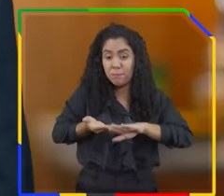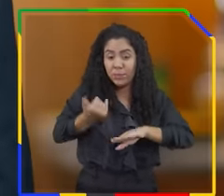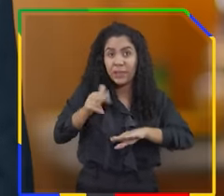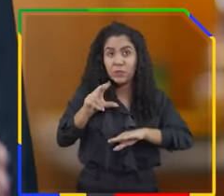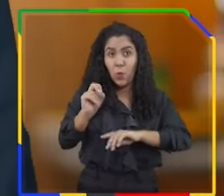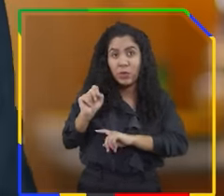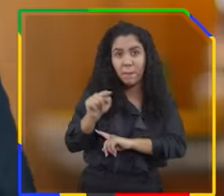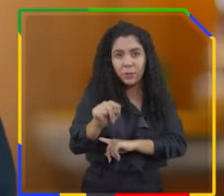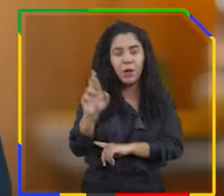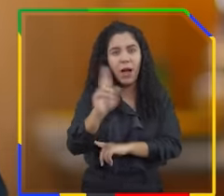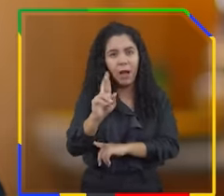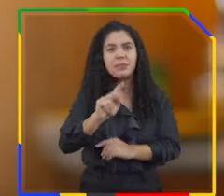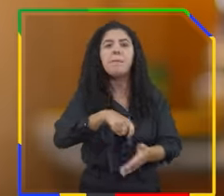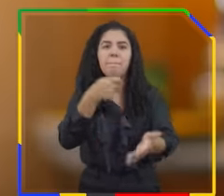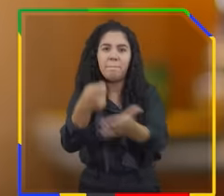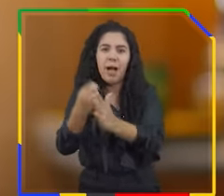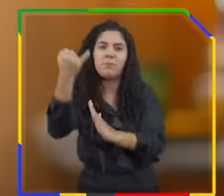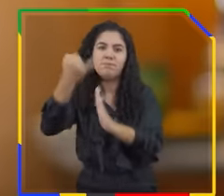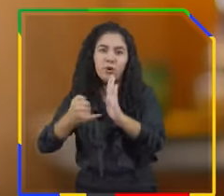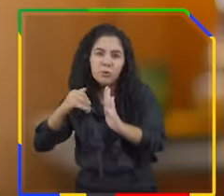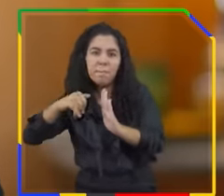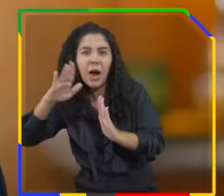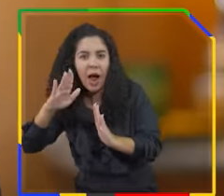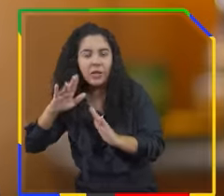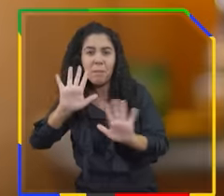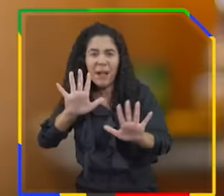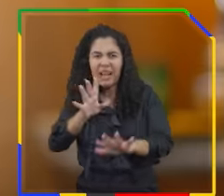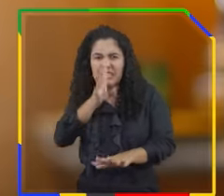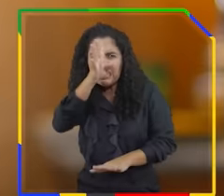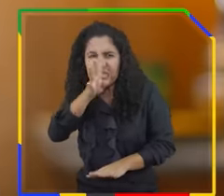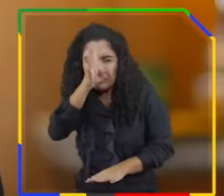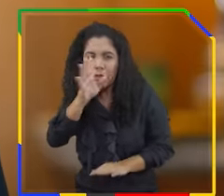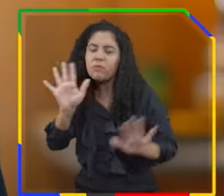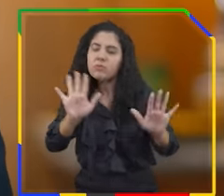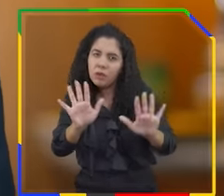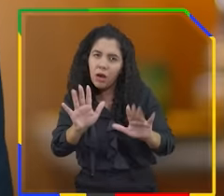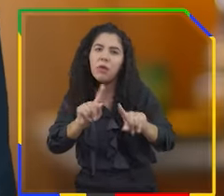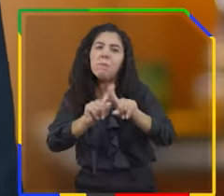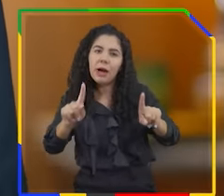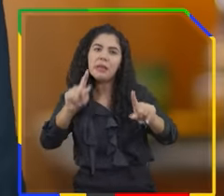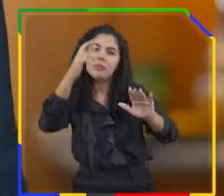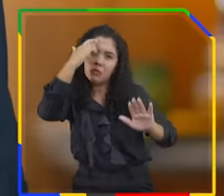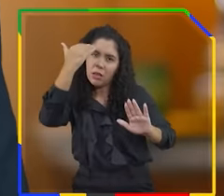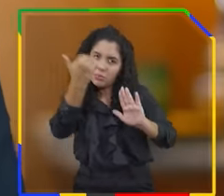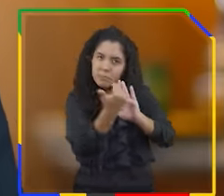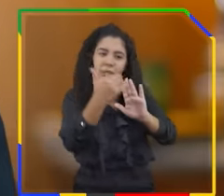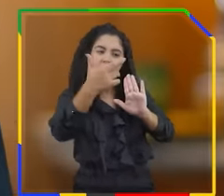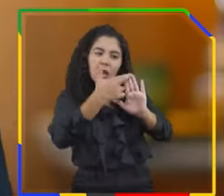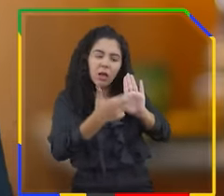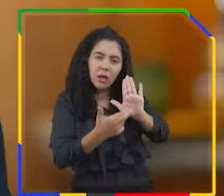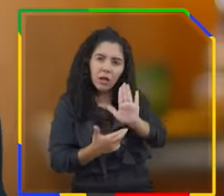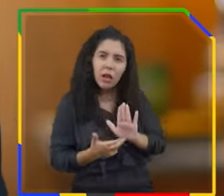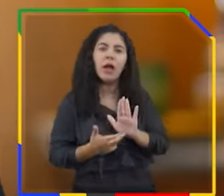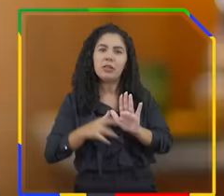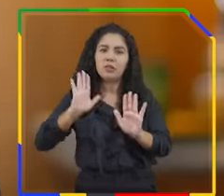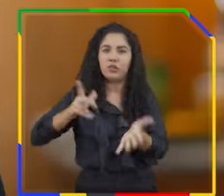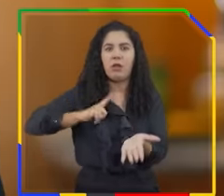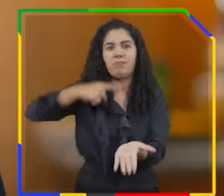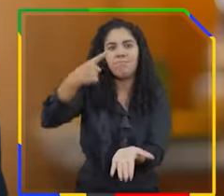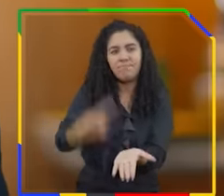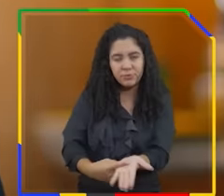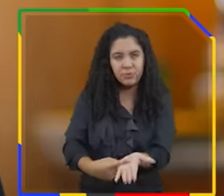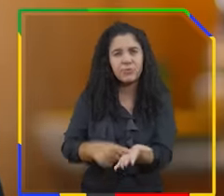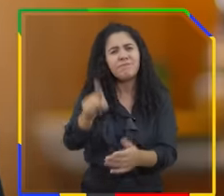mês pagará um pouco mais. Tudo sem excessos e respeitando padrões internacionais